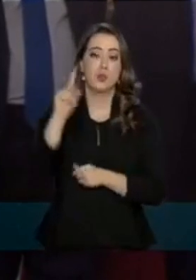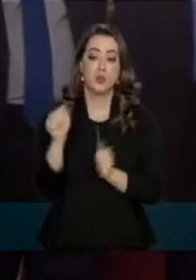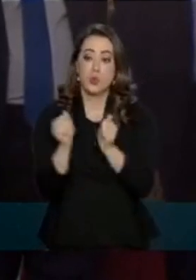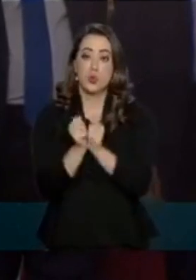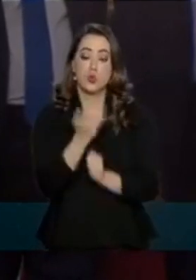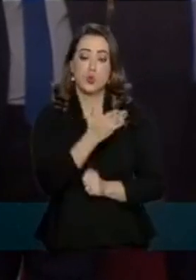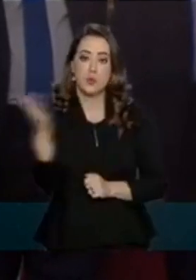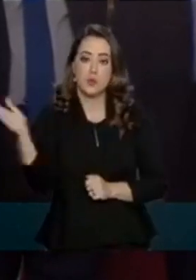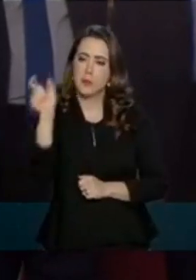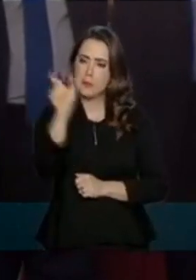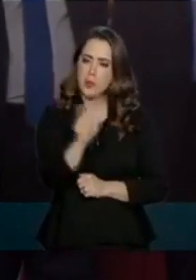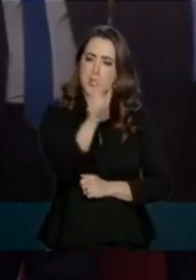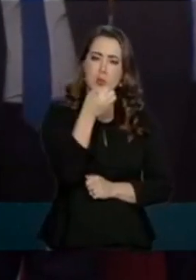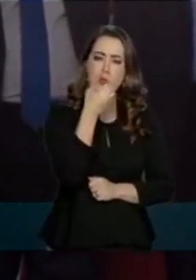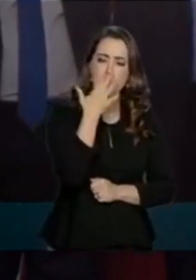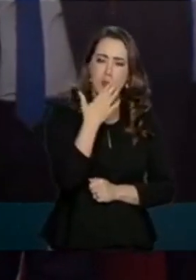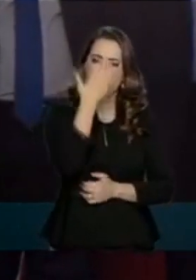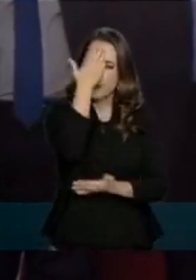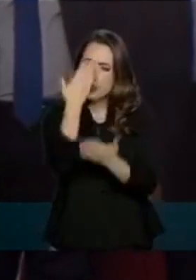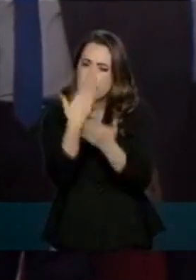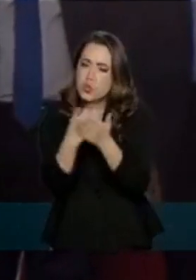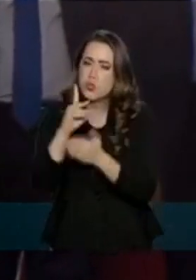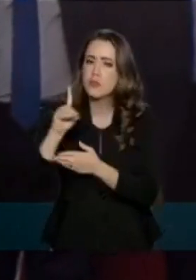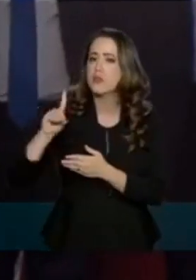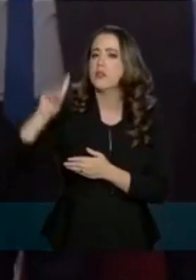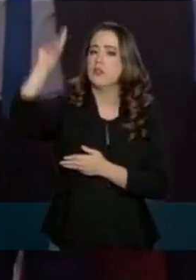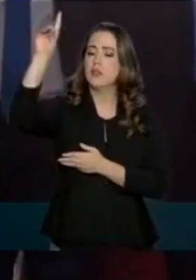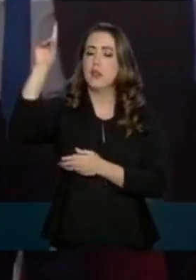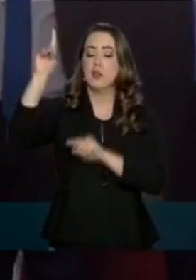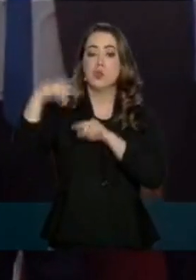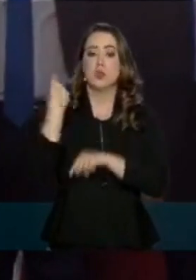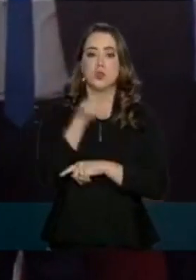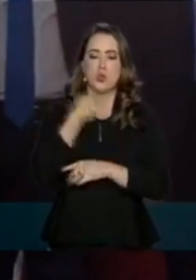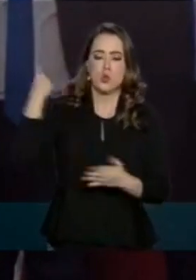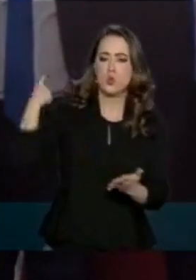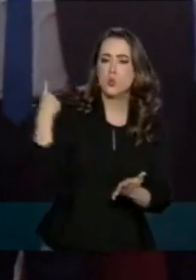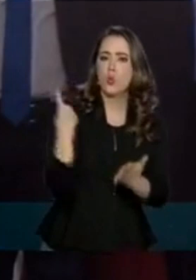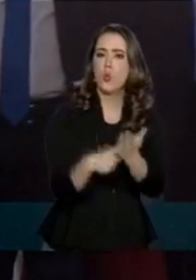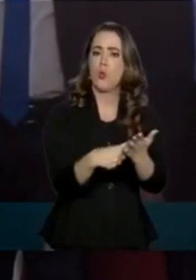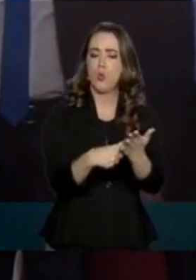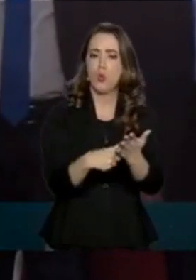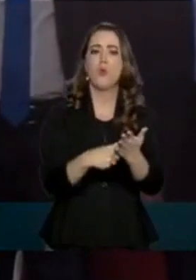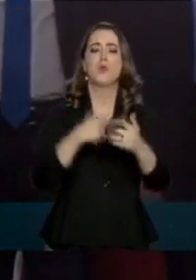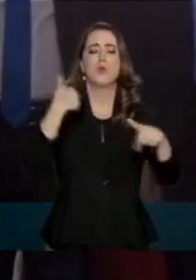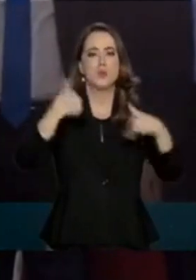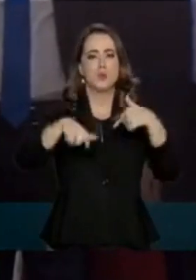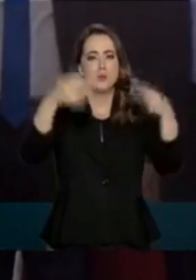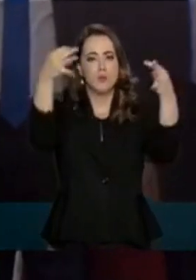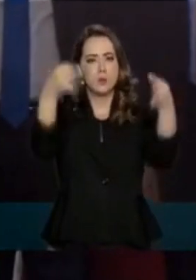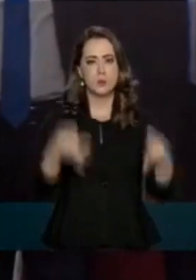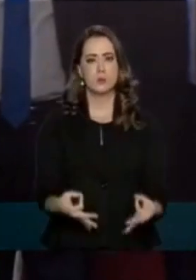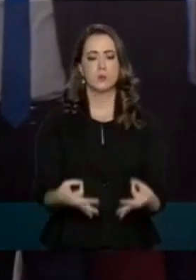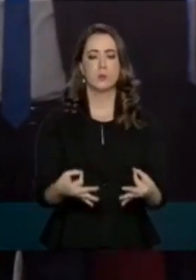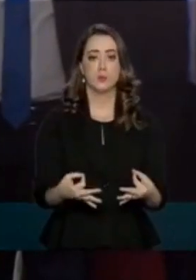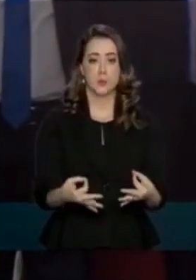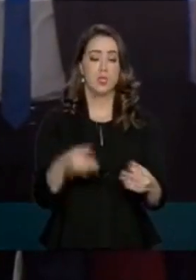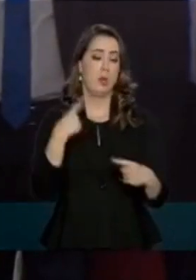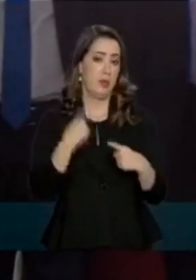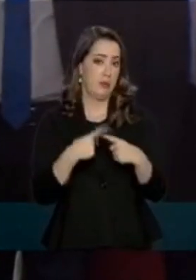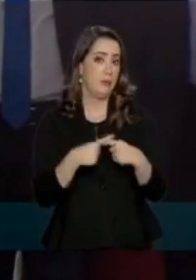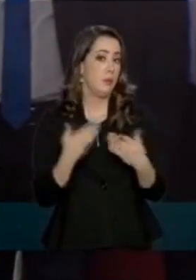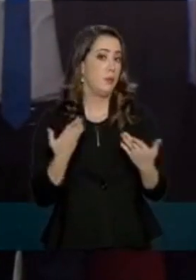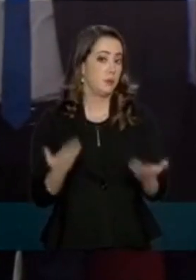bem, tementes a Deus, nós cumpriremos essa missão. Até